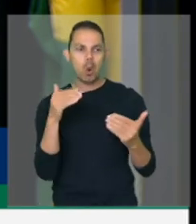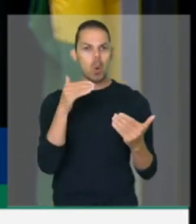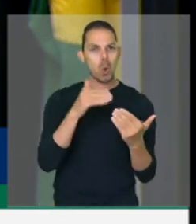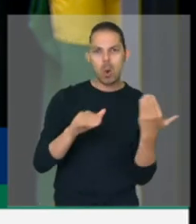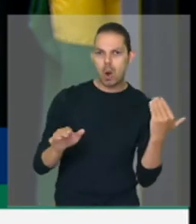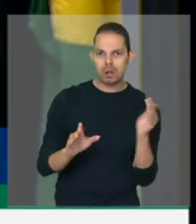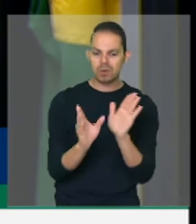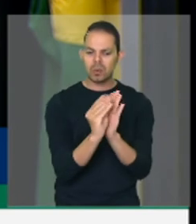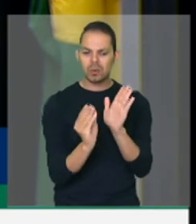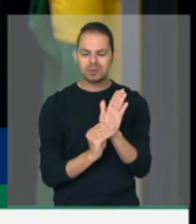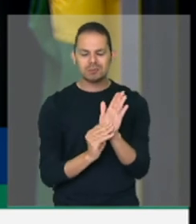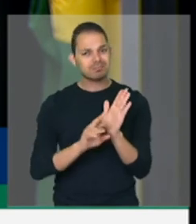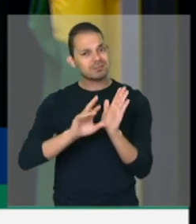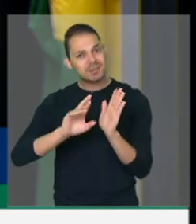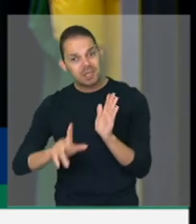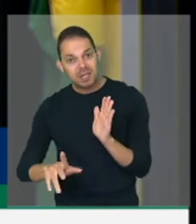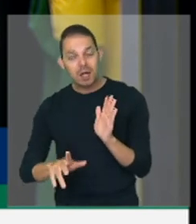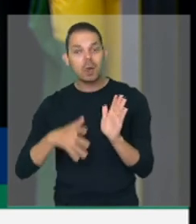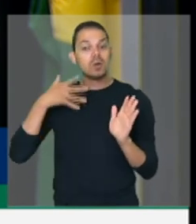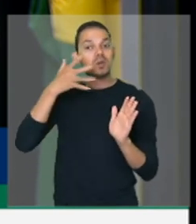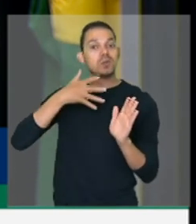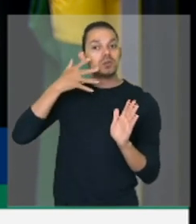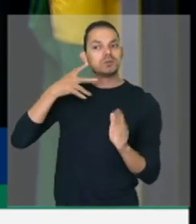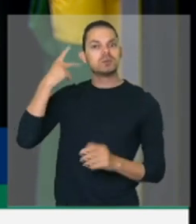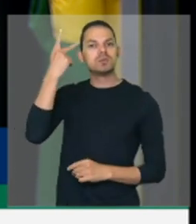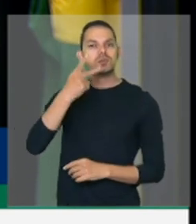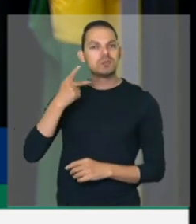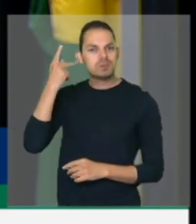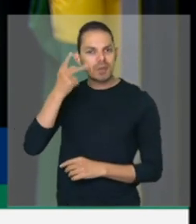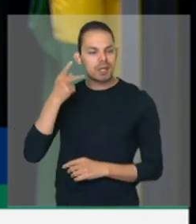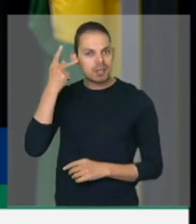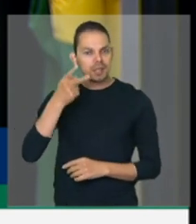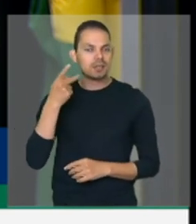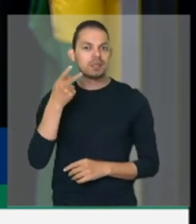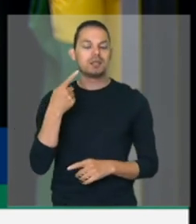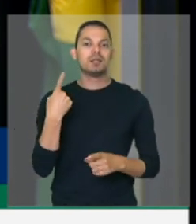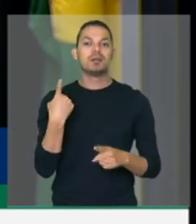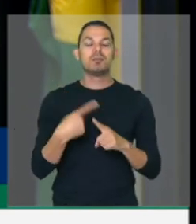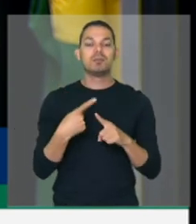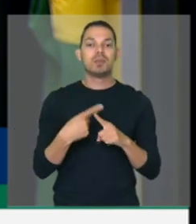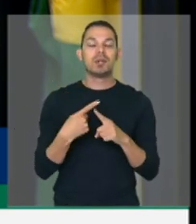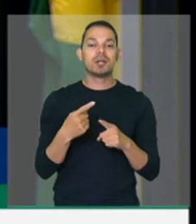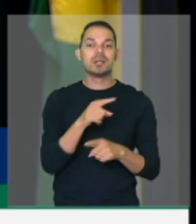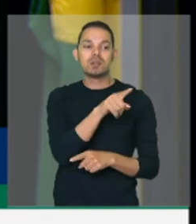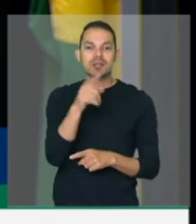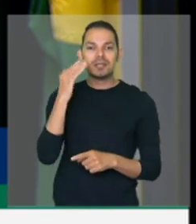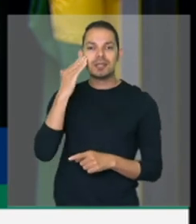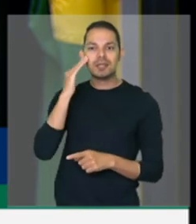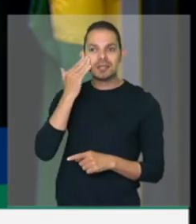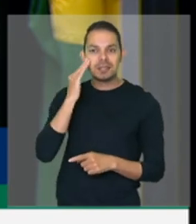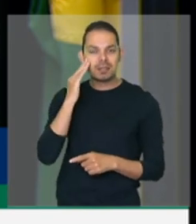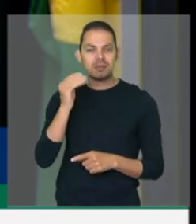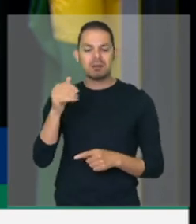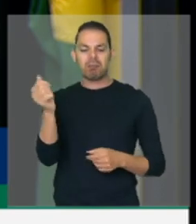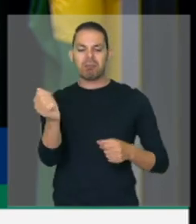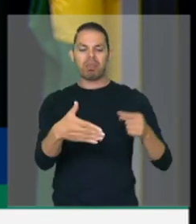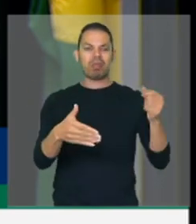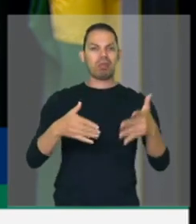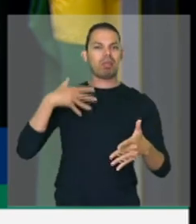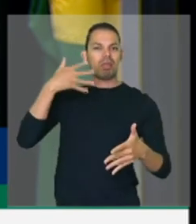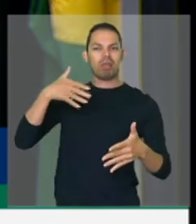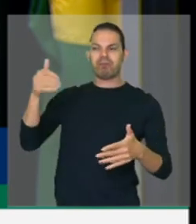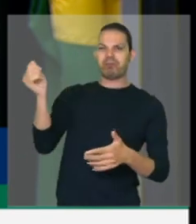conteúdo ou considerar que o discurso do parlamentar deva ser punido por se entender por demais chulas as suas